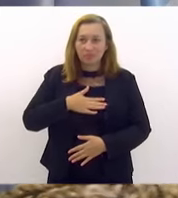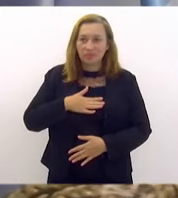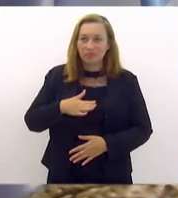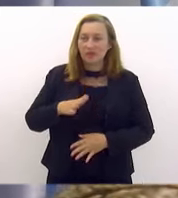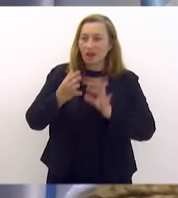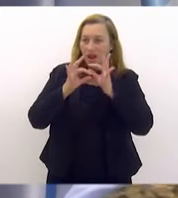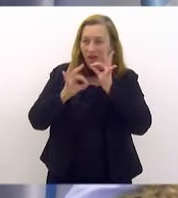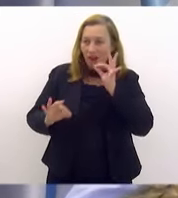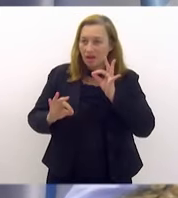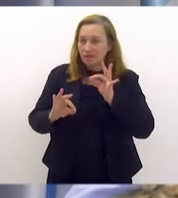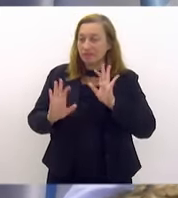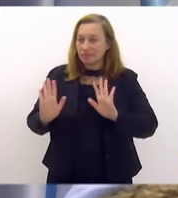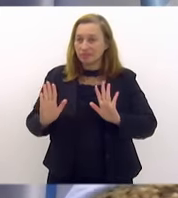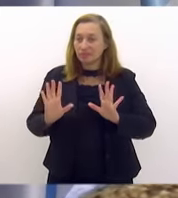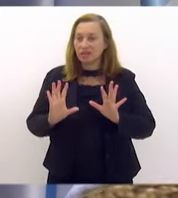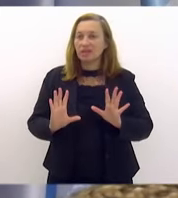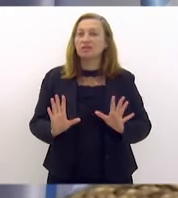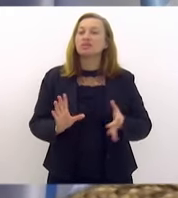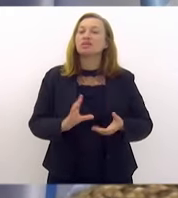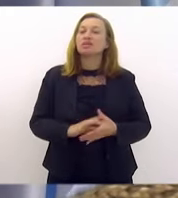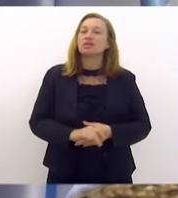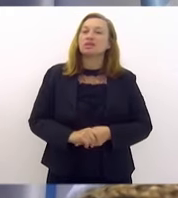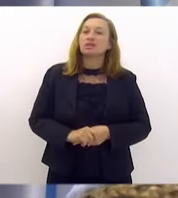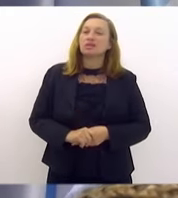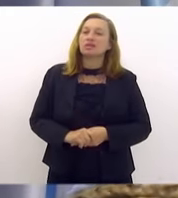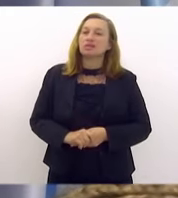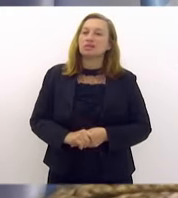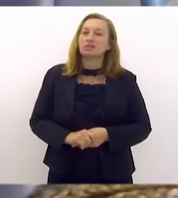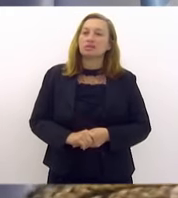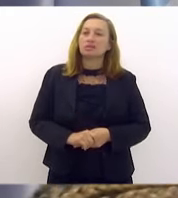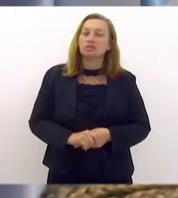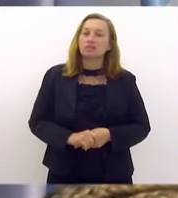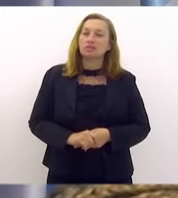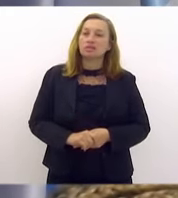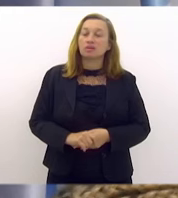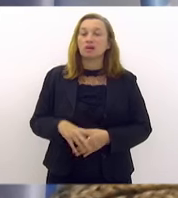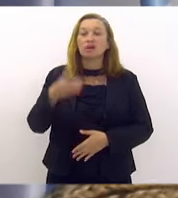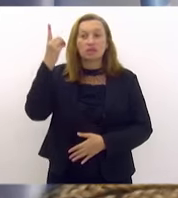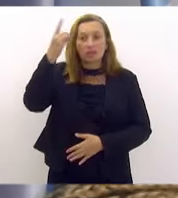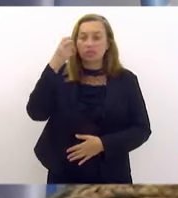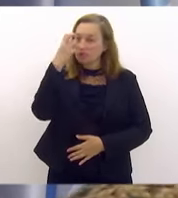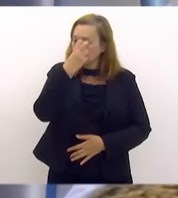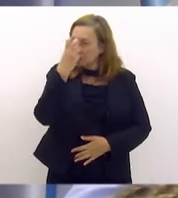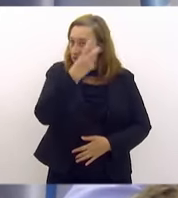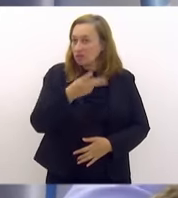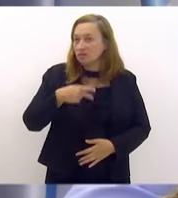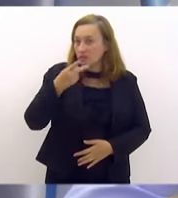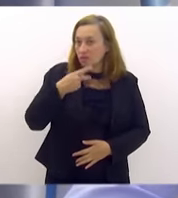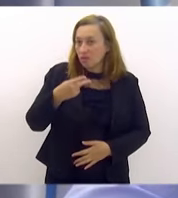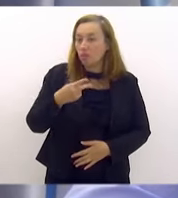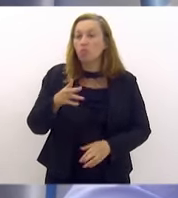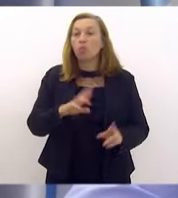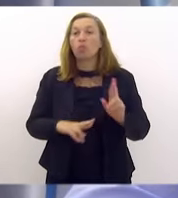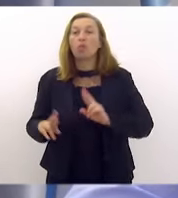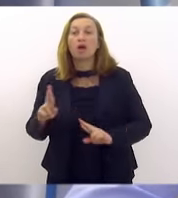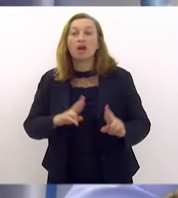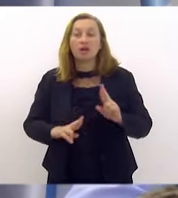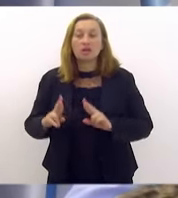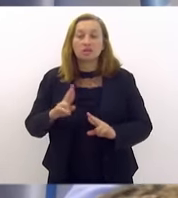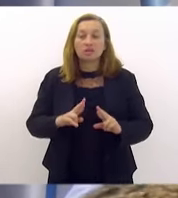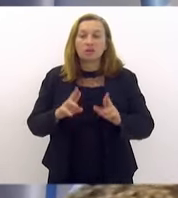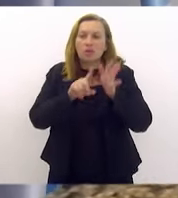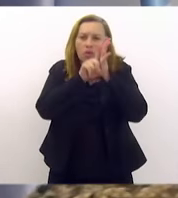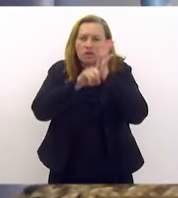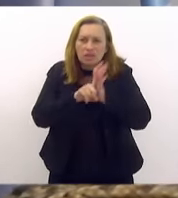delongas passar levo em consideração inclusive o que vossa excelência deputada Verônica falou com relação a uma